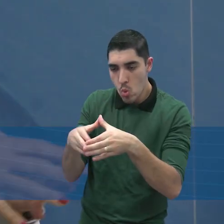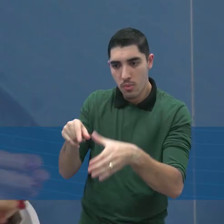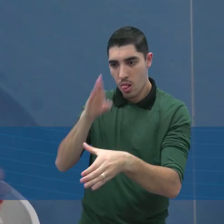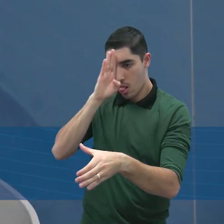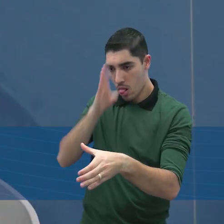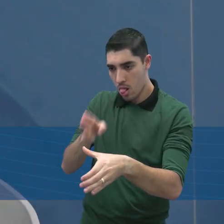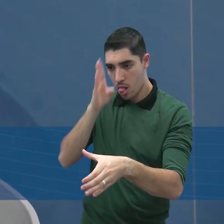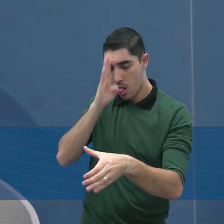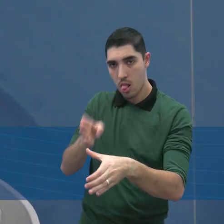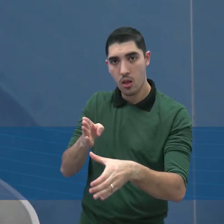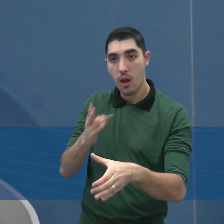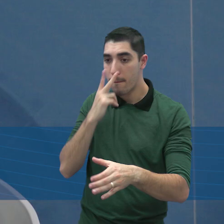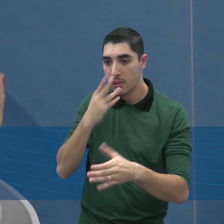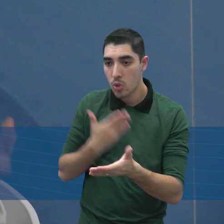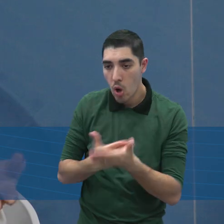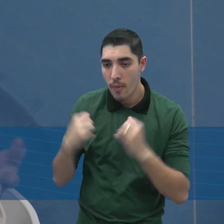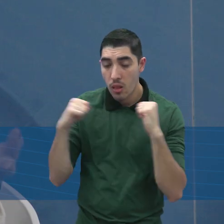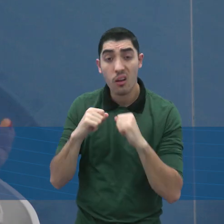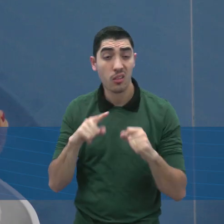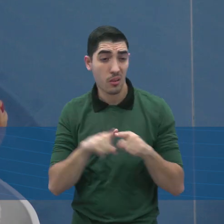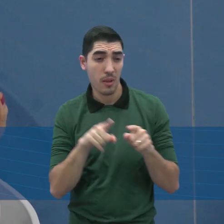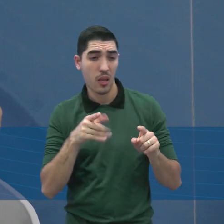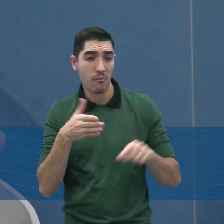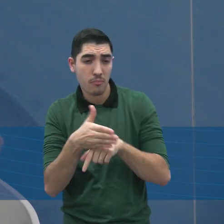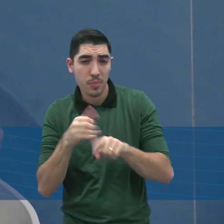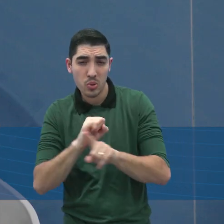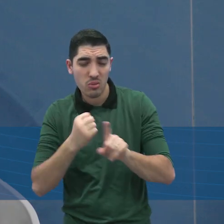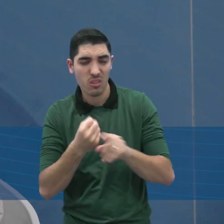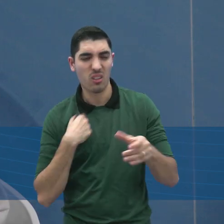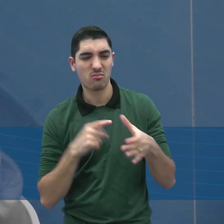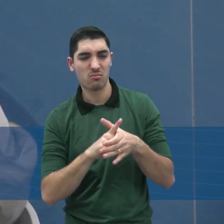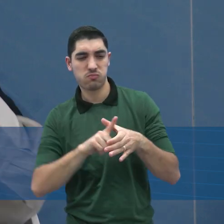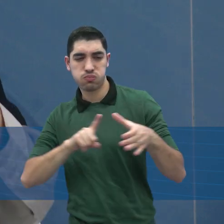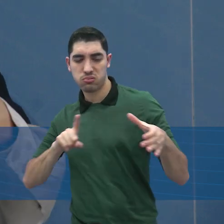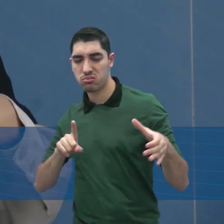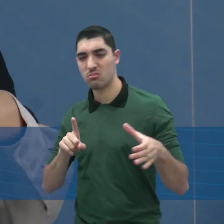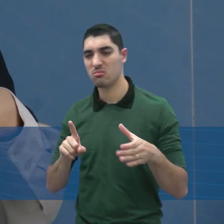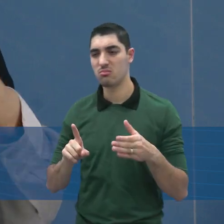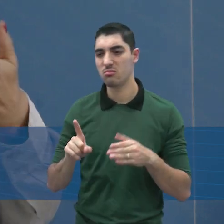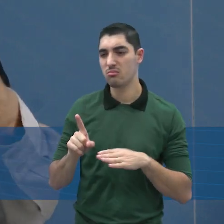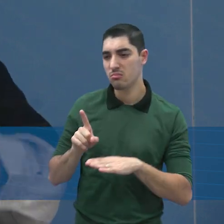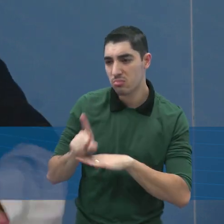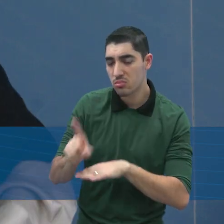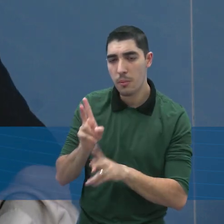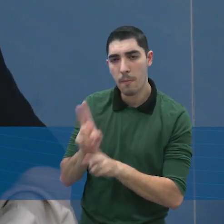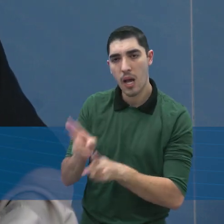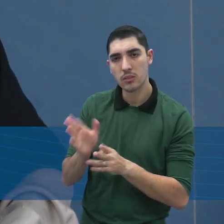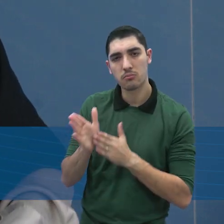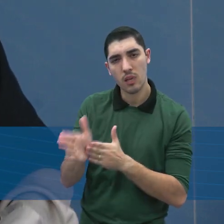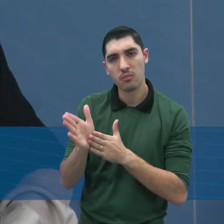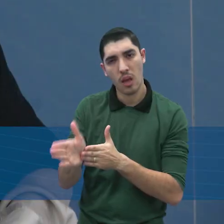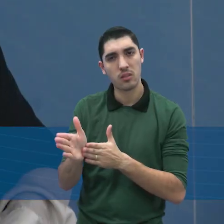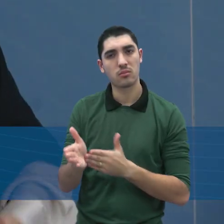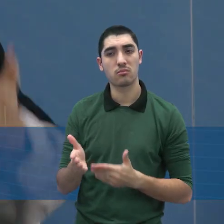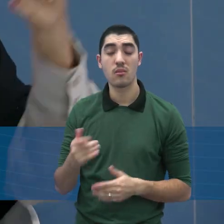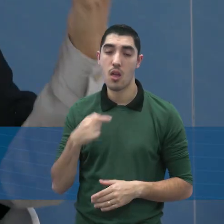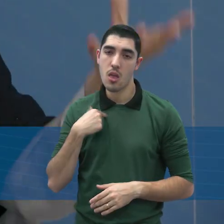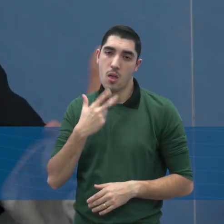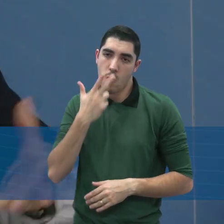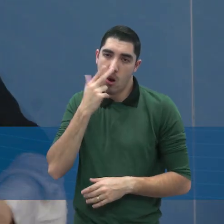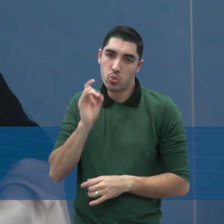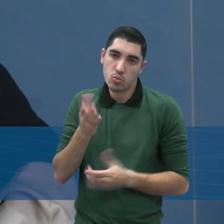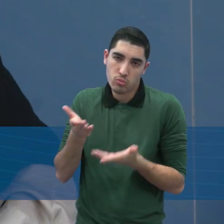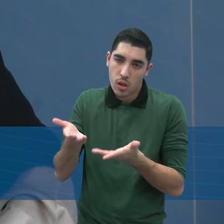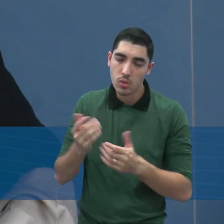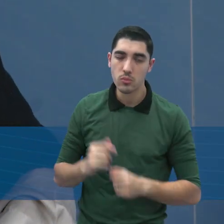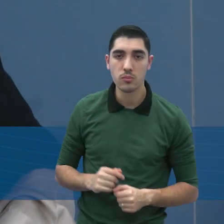grupo que ela está. Então, isolamento social, Eu acho que mais isso, os maiores